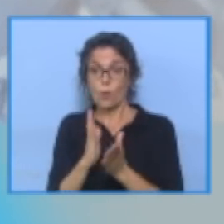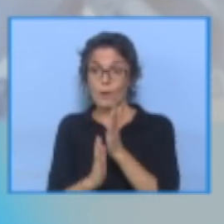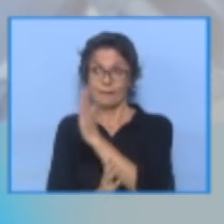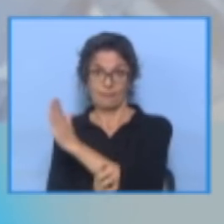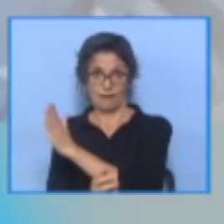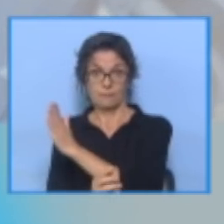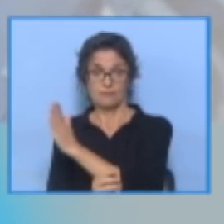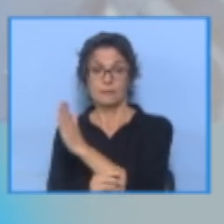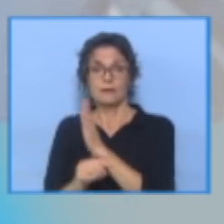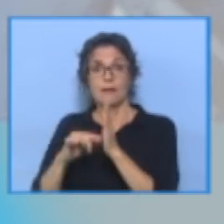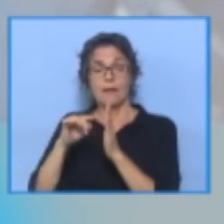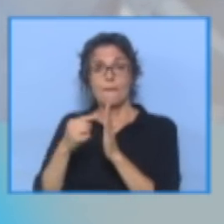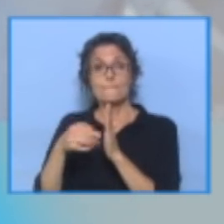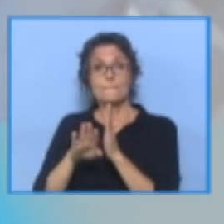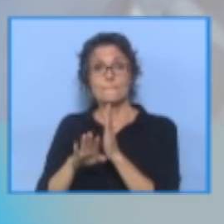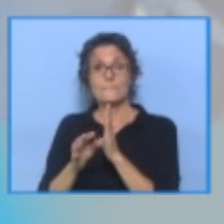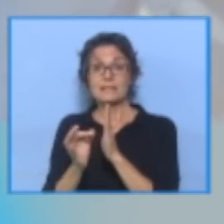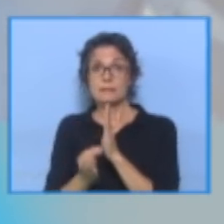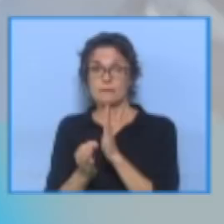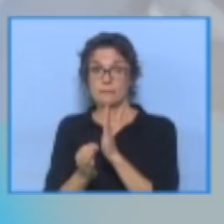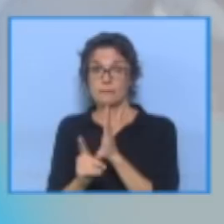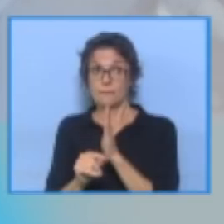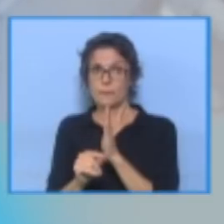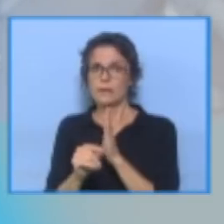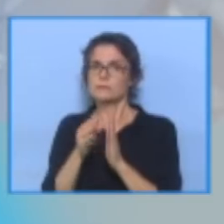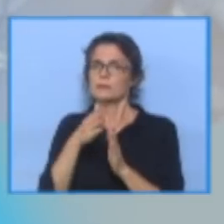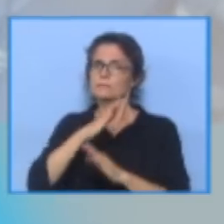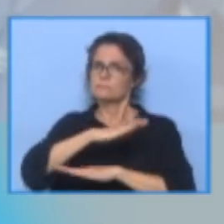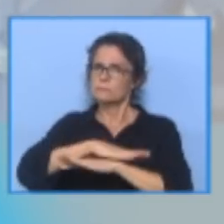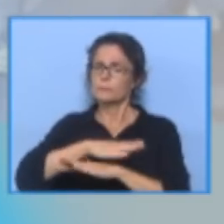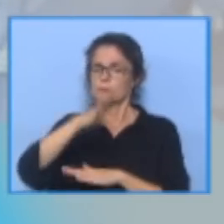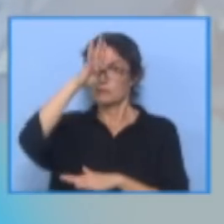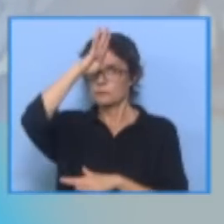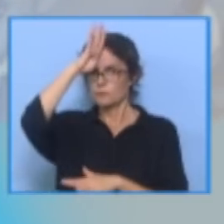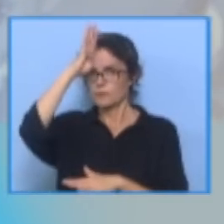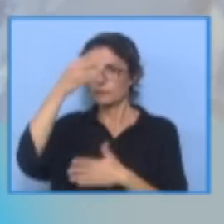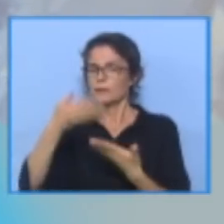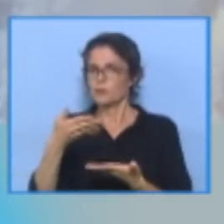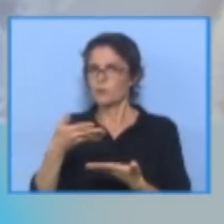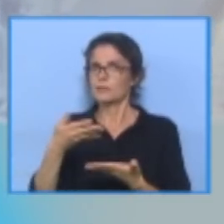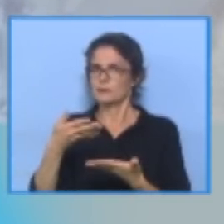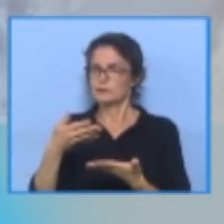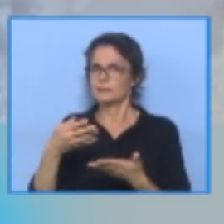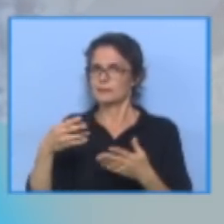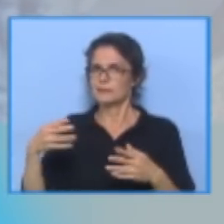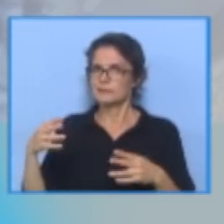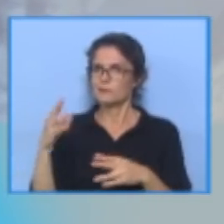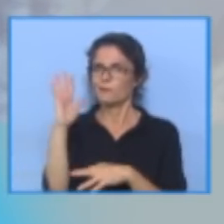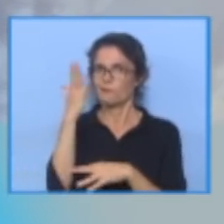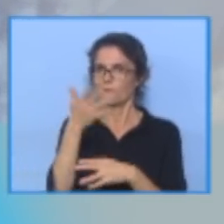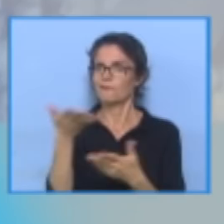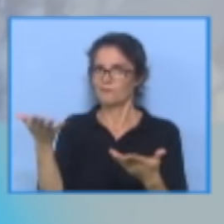Papa. Né? Então, nesse momento, a Conferência Episcopal Romena tem estes dois pulmões, digamos assim, né? A